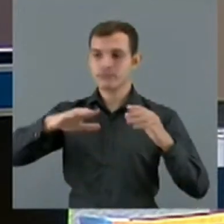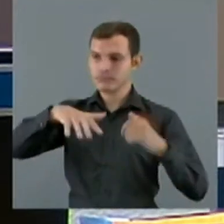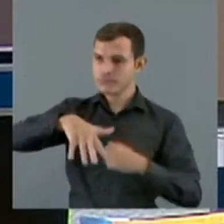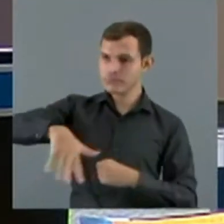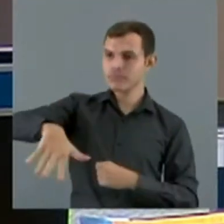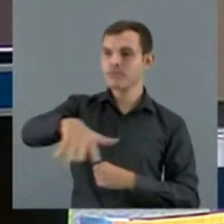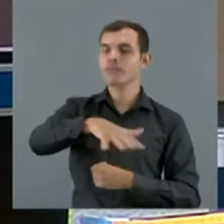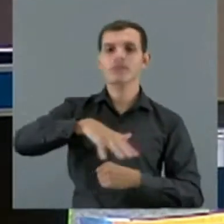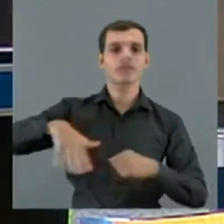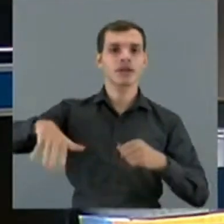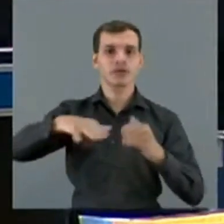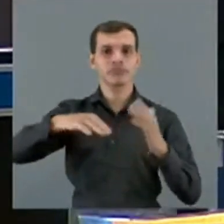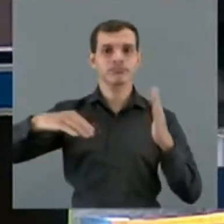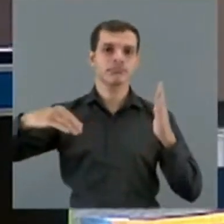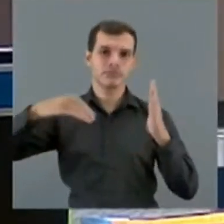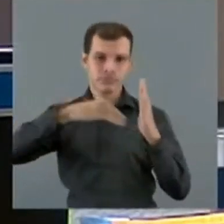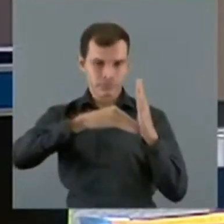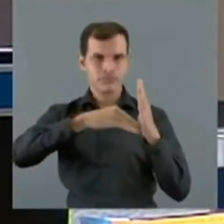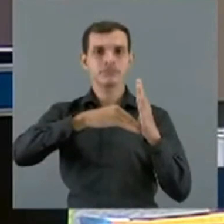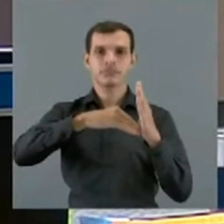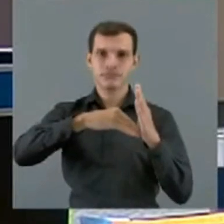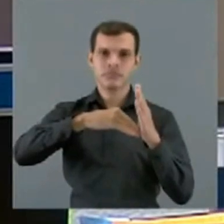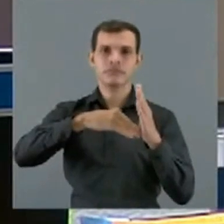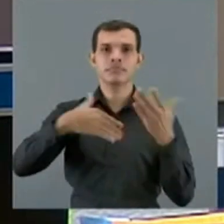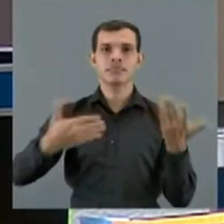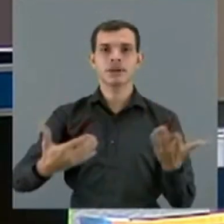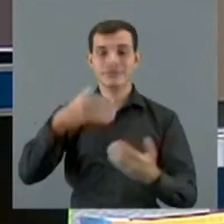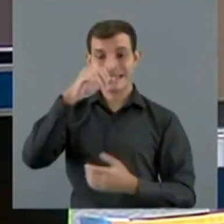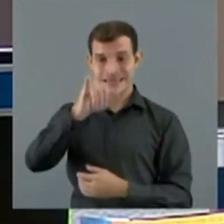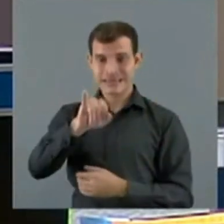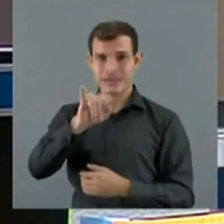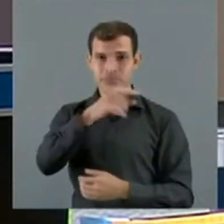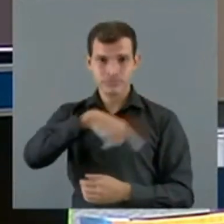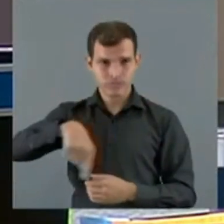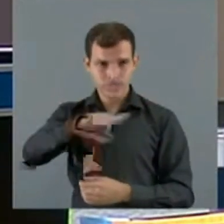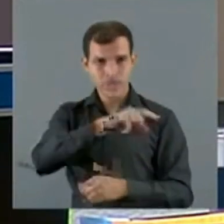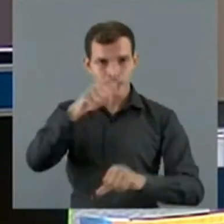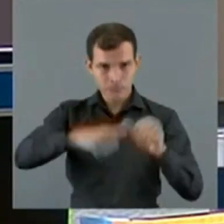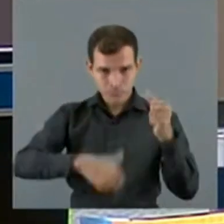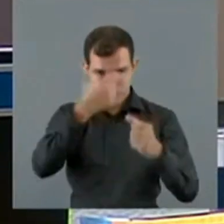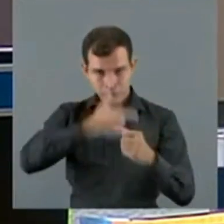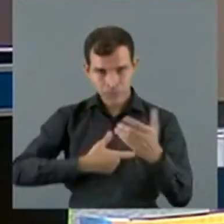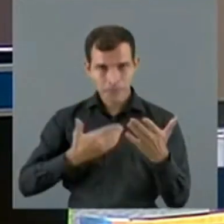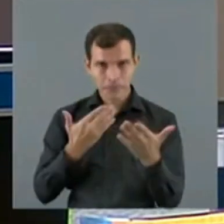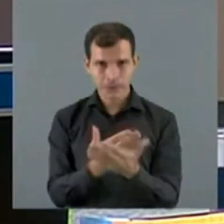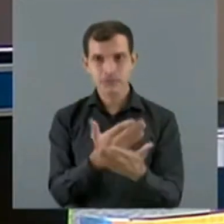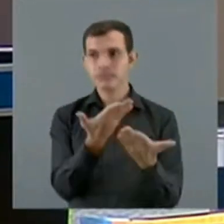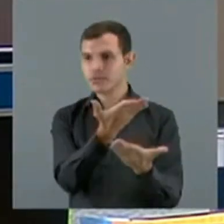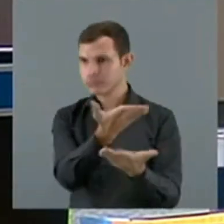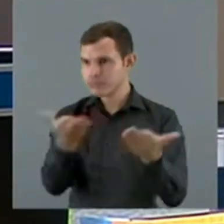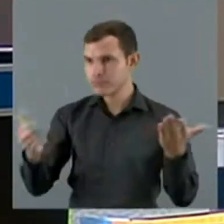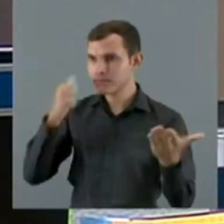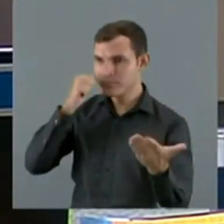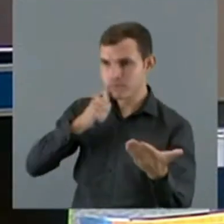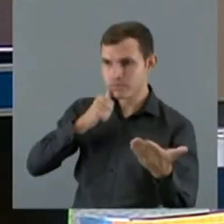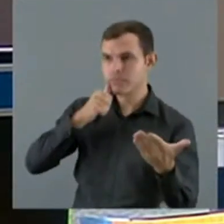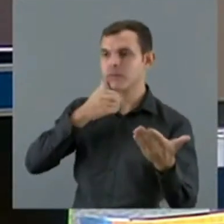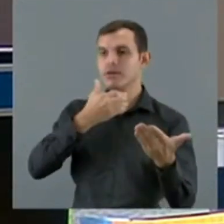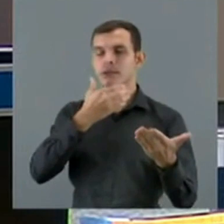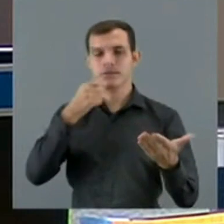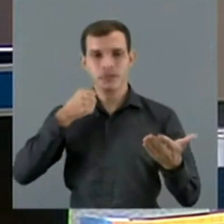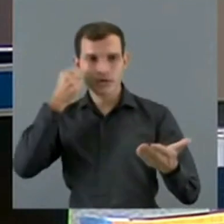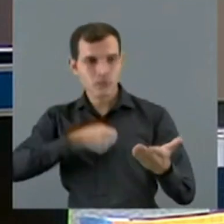Dessa forma, se confirmada a minha nomeação por Vossas Excelências, senhoras senadoras e